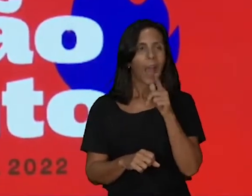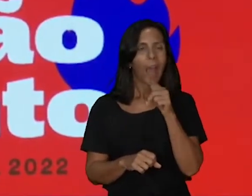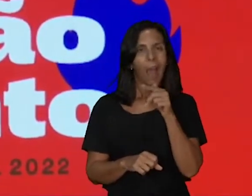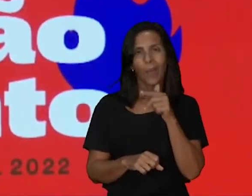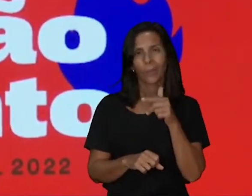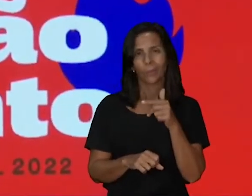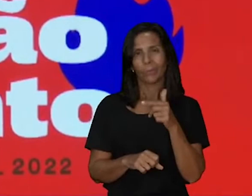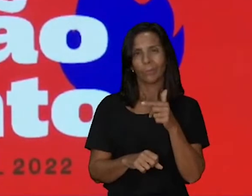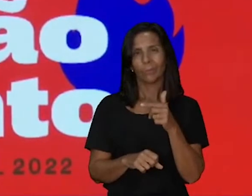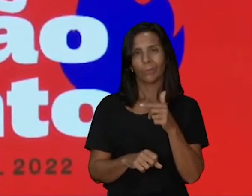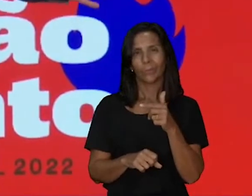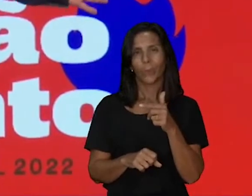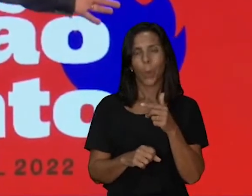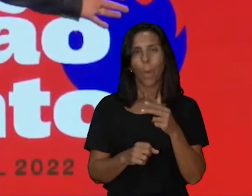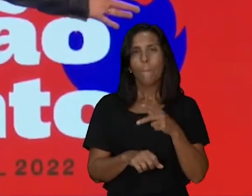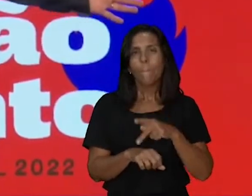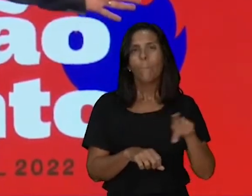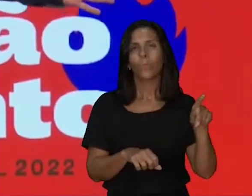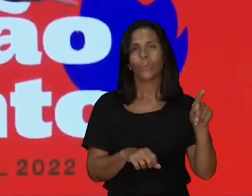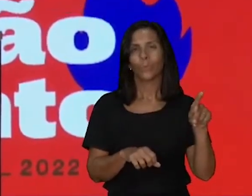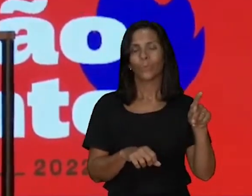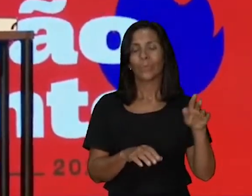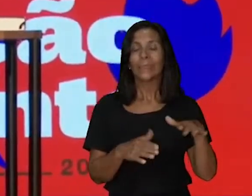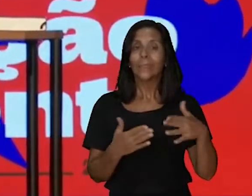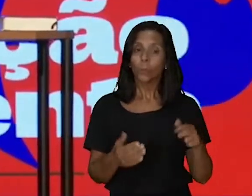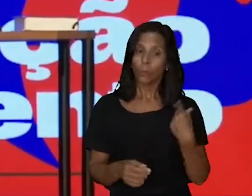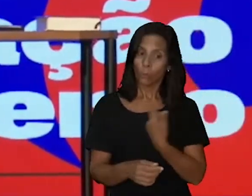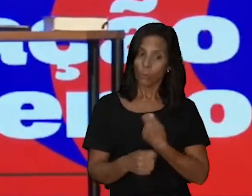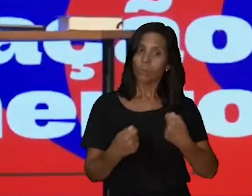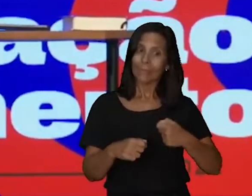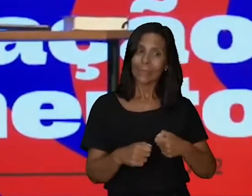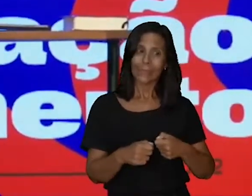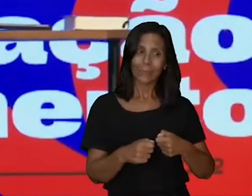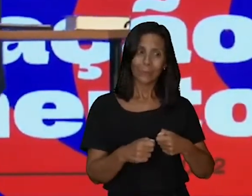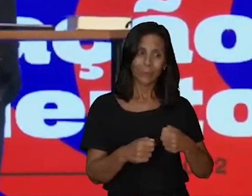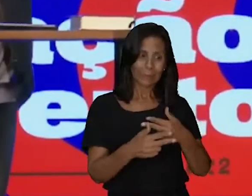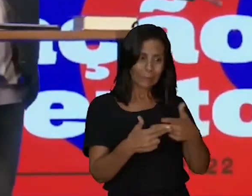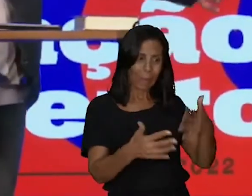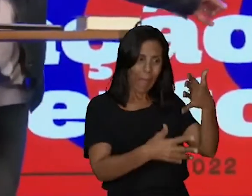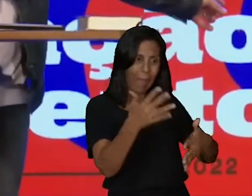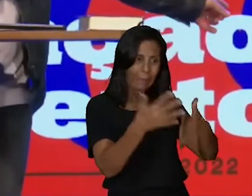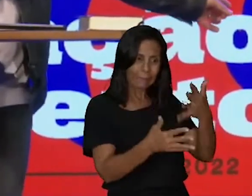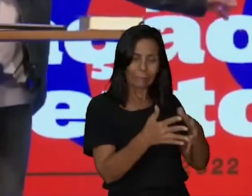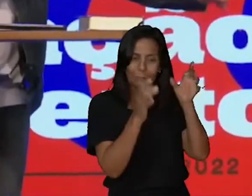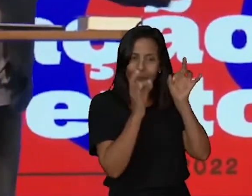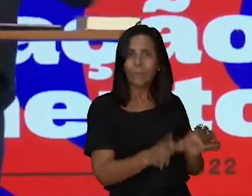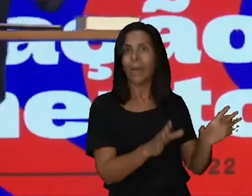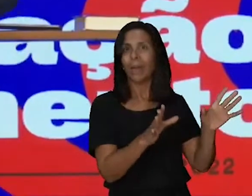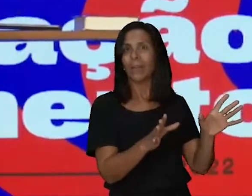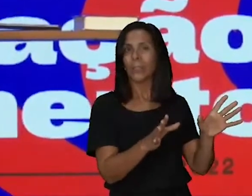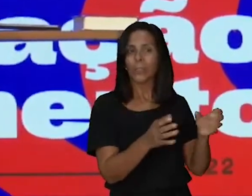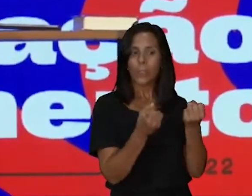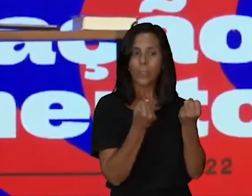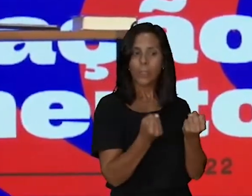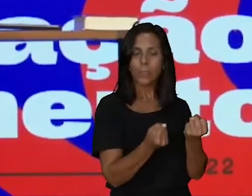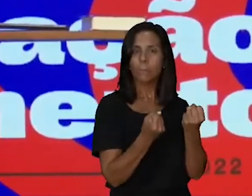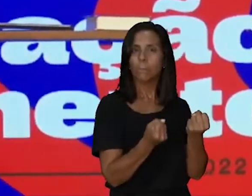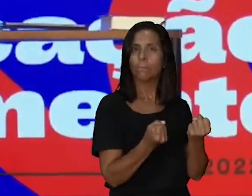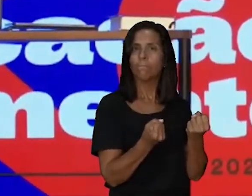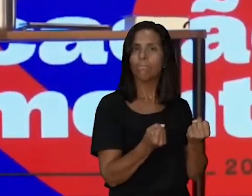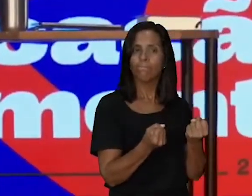livremo-nos de tudo que nos atrapalha. De todo o peso na NVT que nos torna